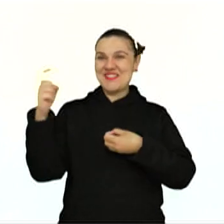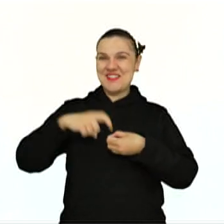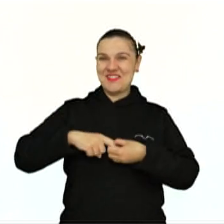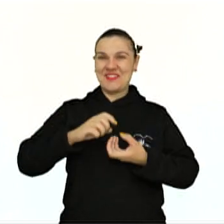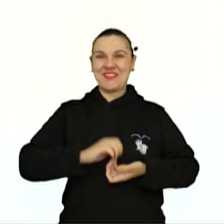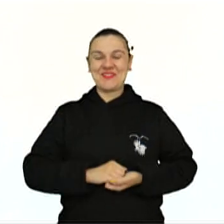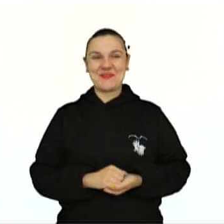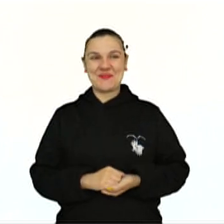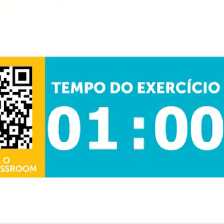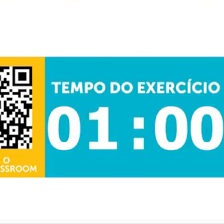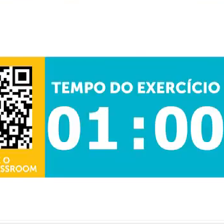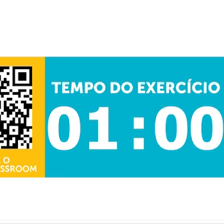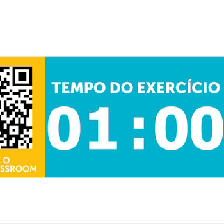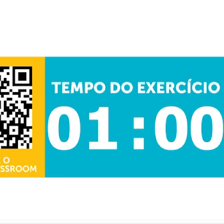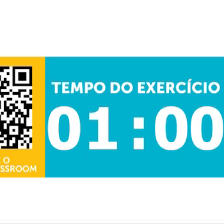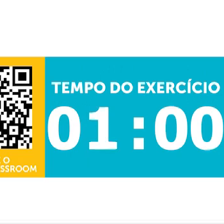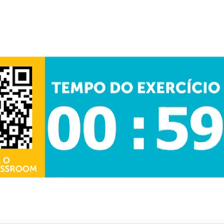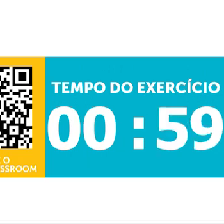e já volvemos.